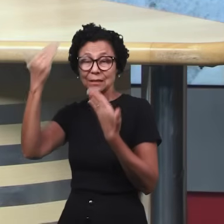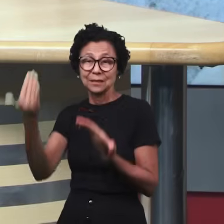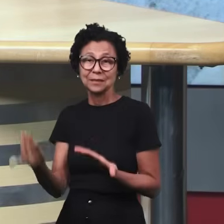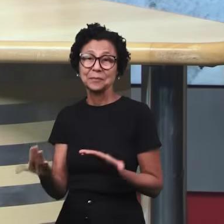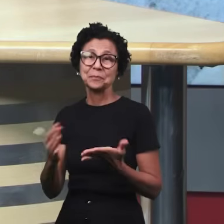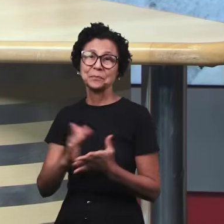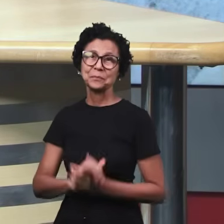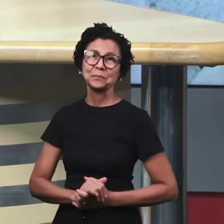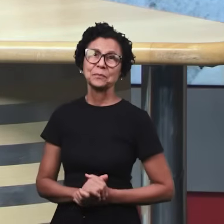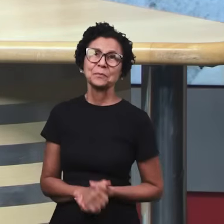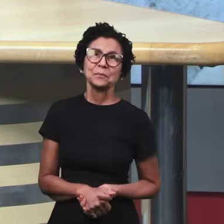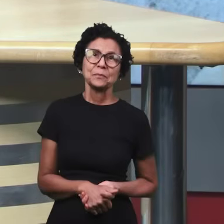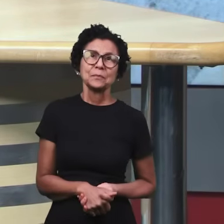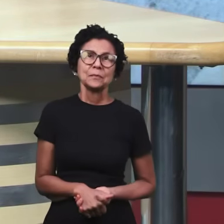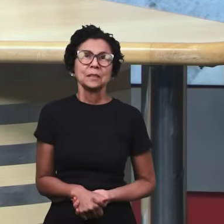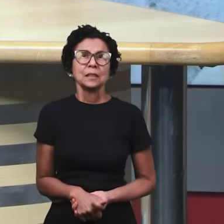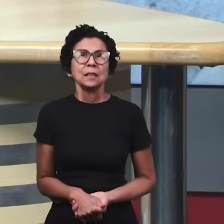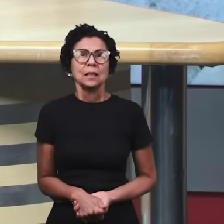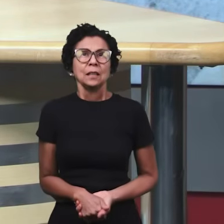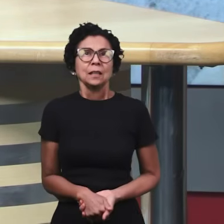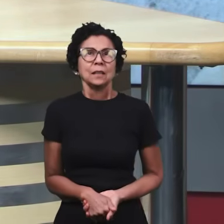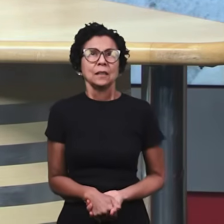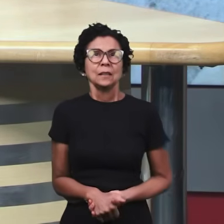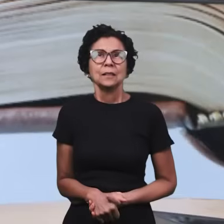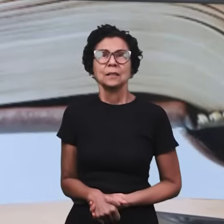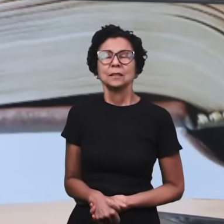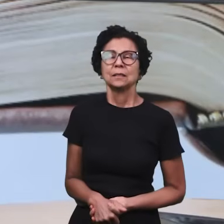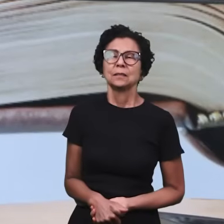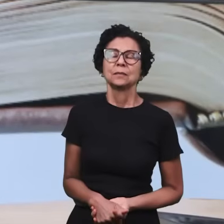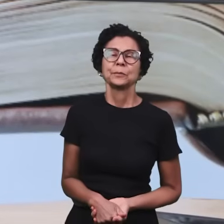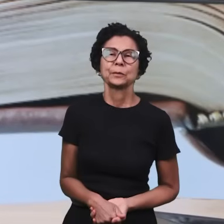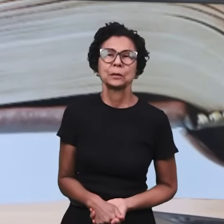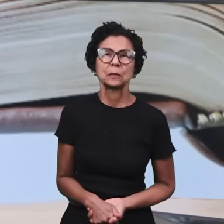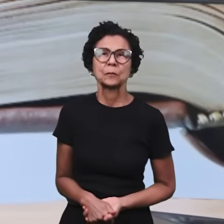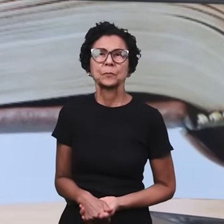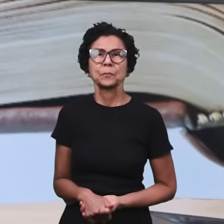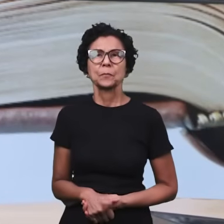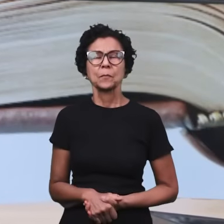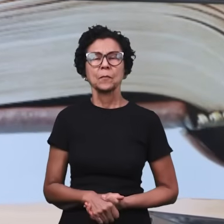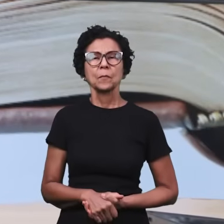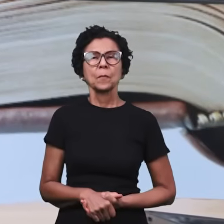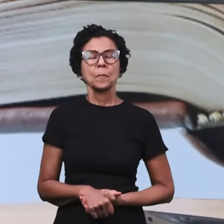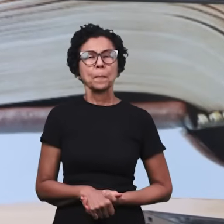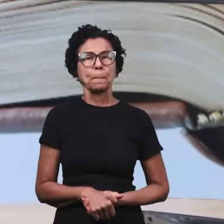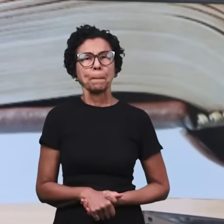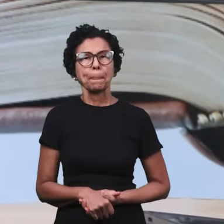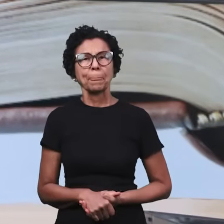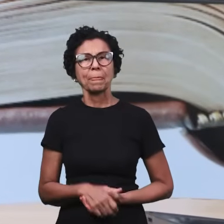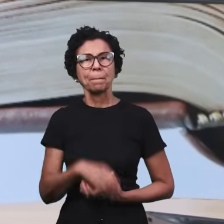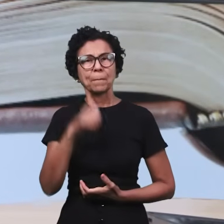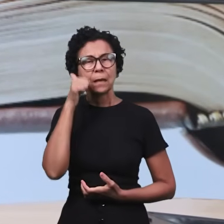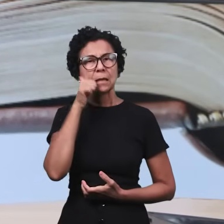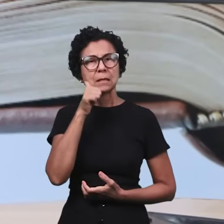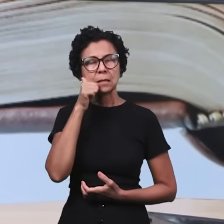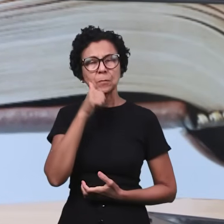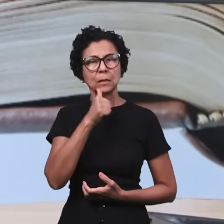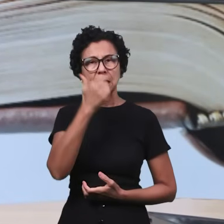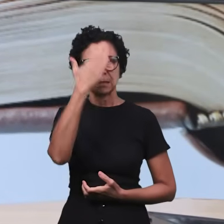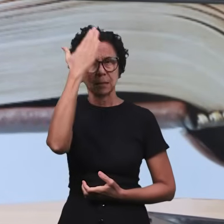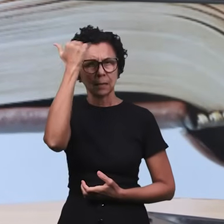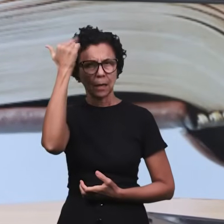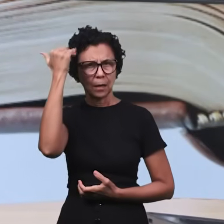aqui de mulher bíblica, né? Da mulher virtuosa aqui de Provérbios 31, quando nós falamos aqui